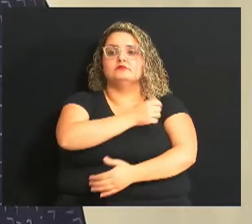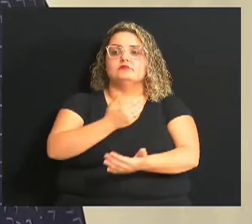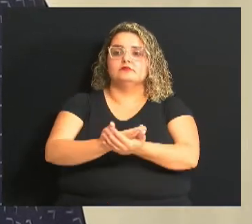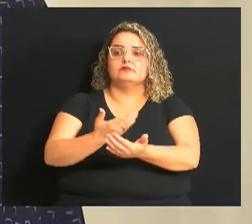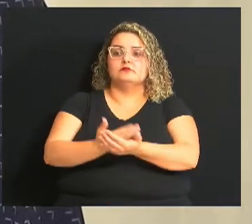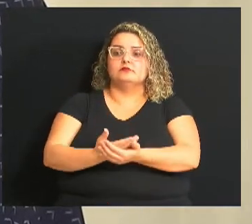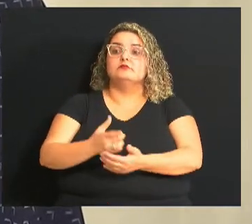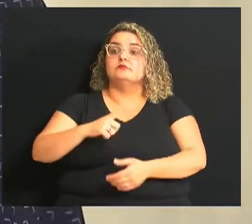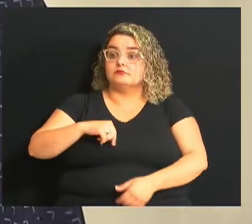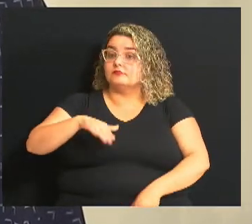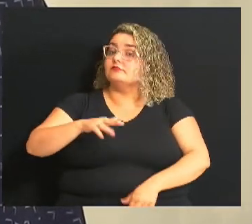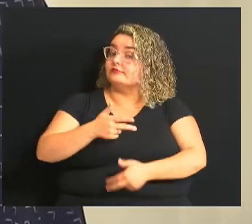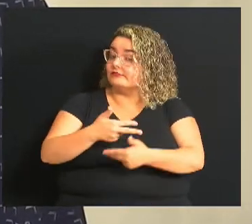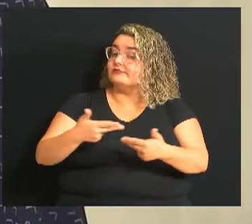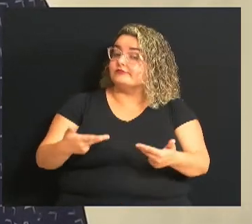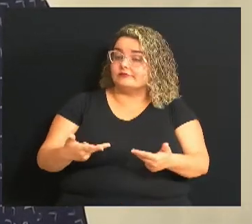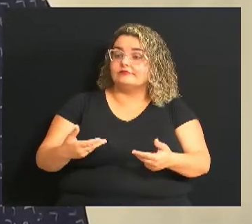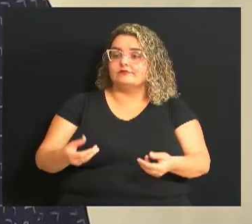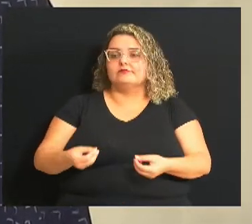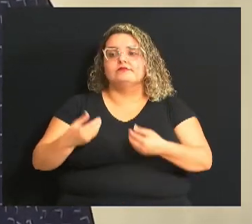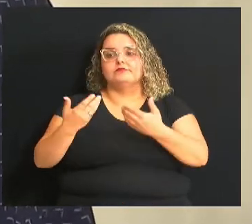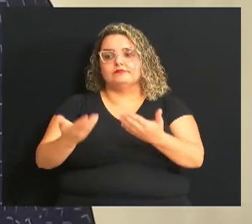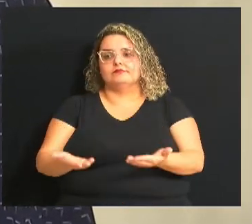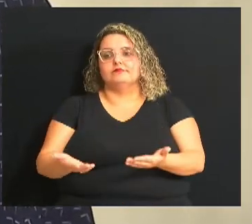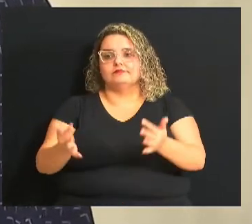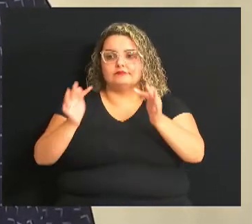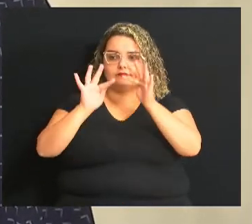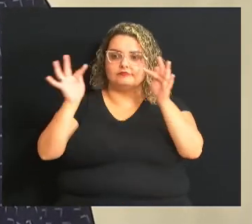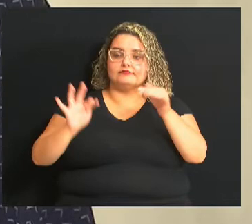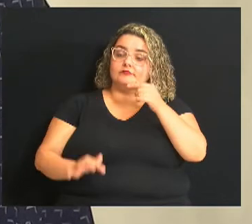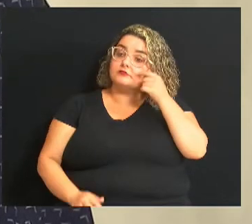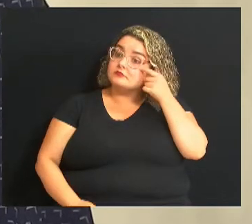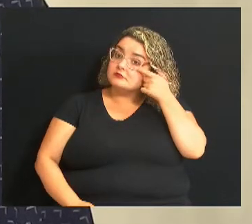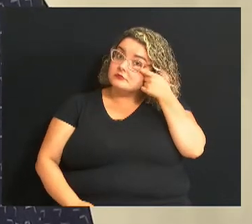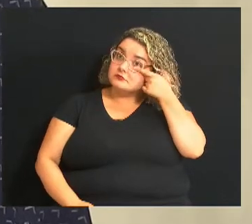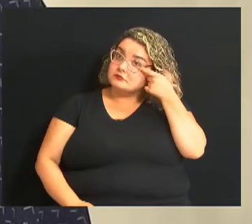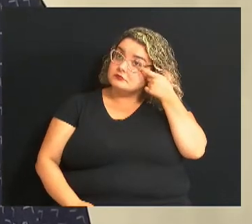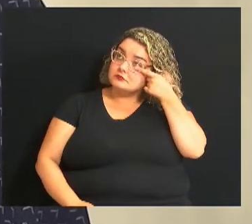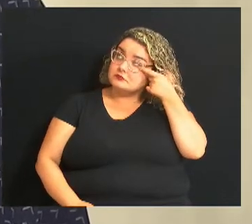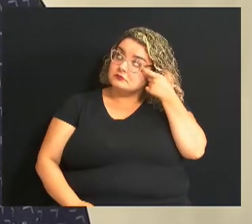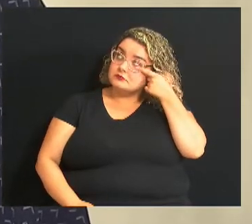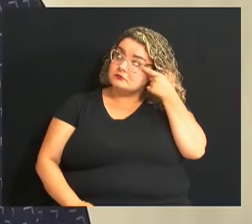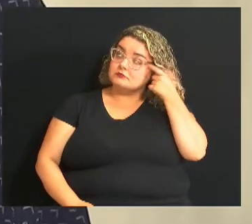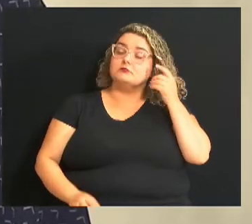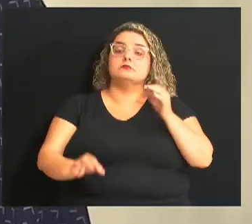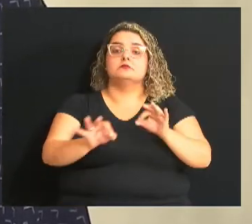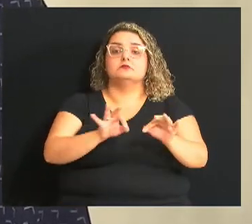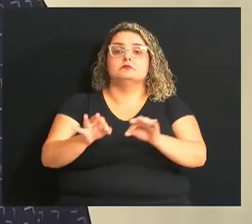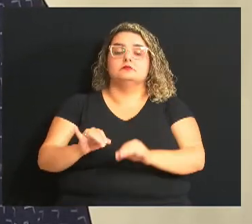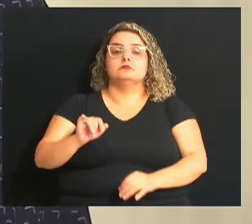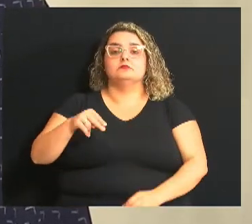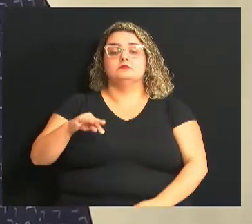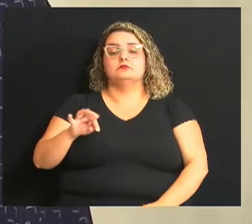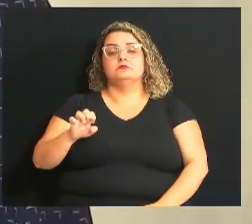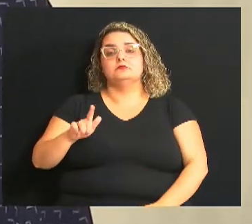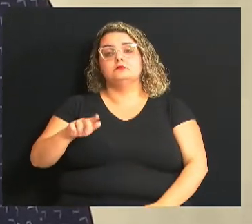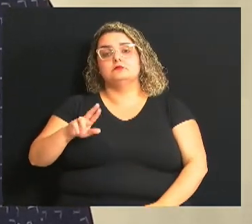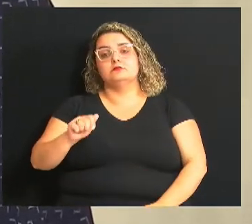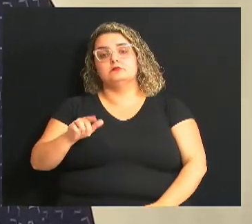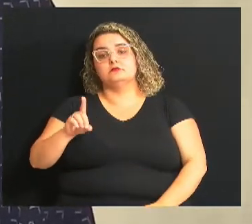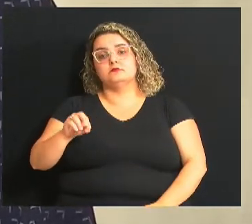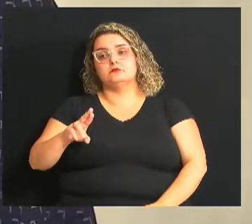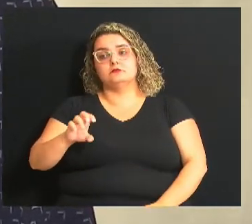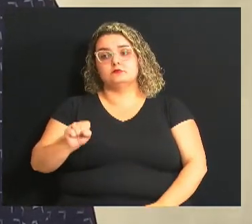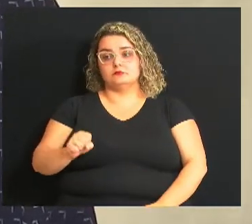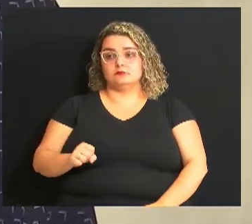mais coisas que a gente traz, né, de felicidades, que são os projetos integradores que os alunos trabalham.